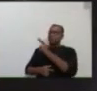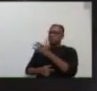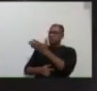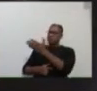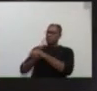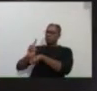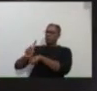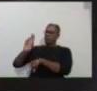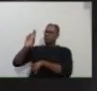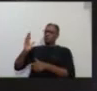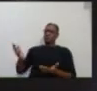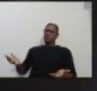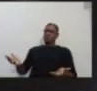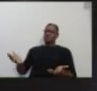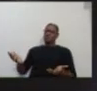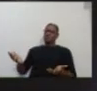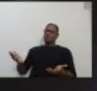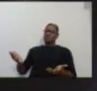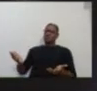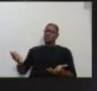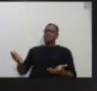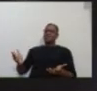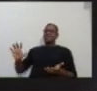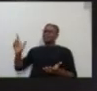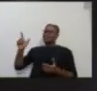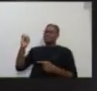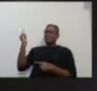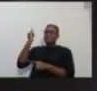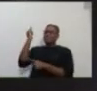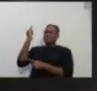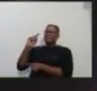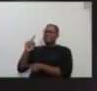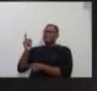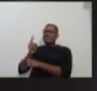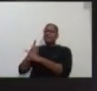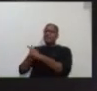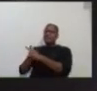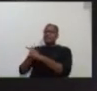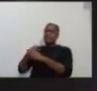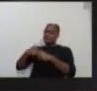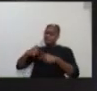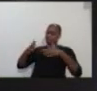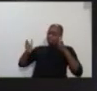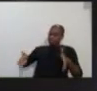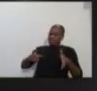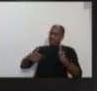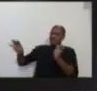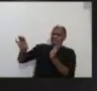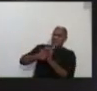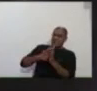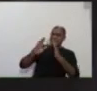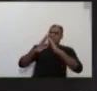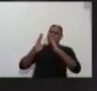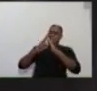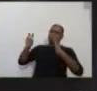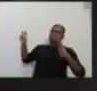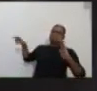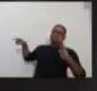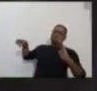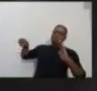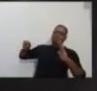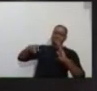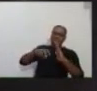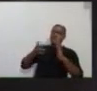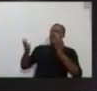Afinal, aqui já estou, eu já venci a distância. Em modo de mudar de assunto, eu agora lhe pergunto: em que posso lhe